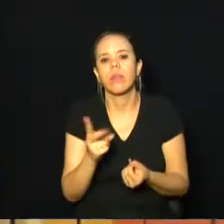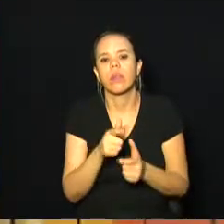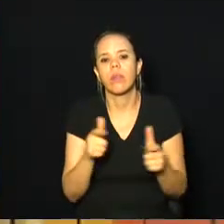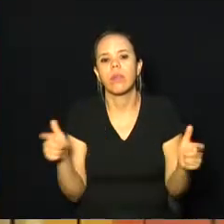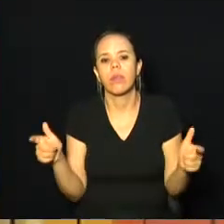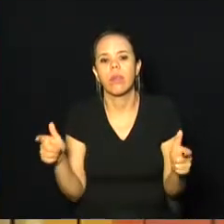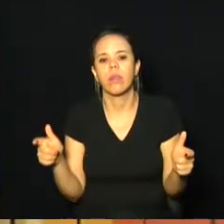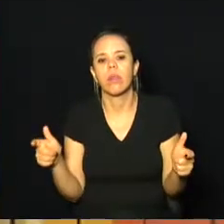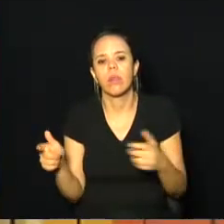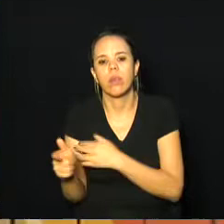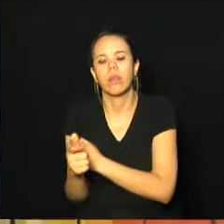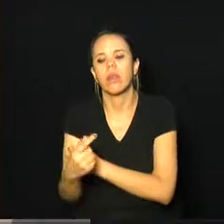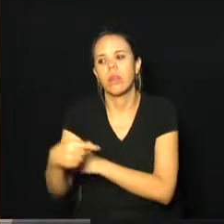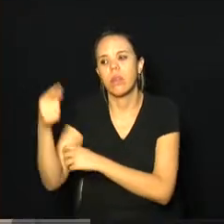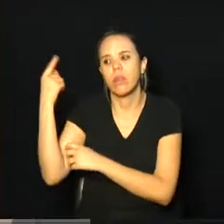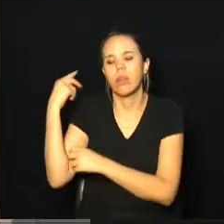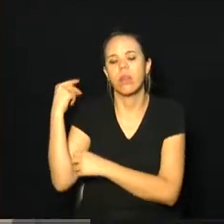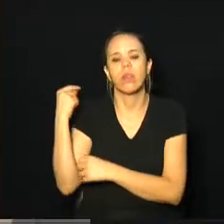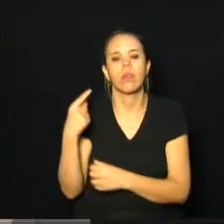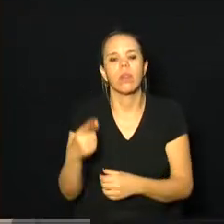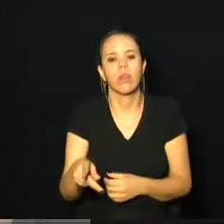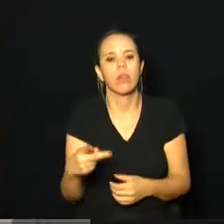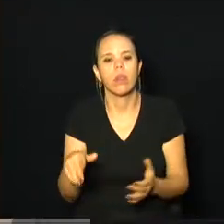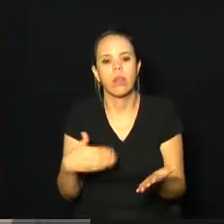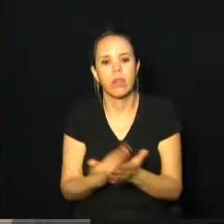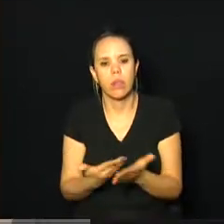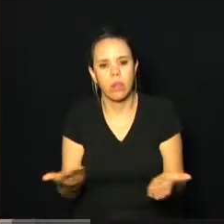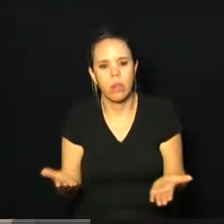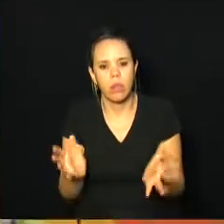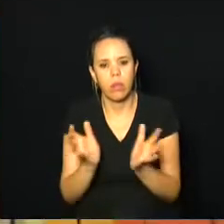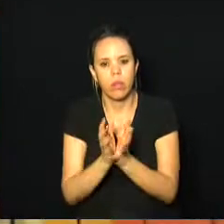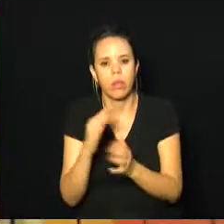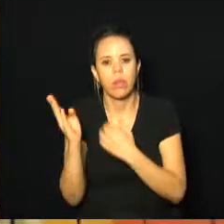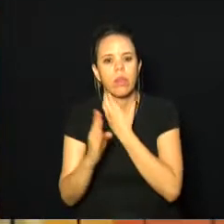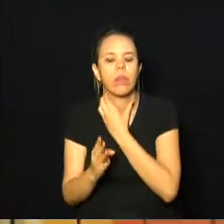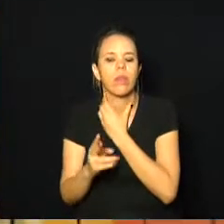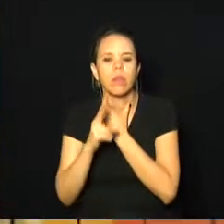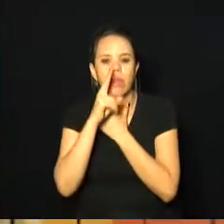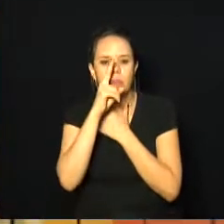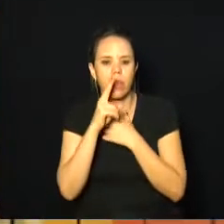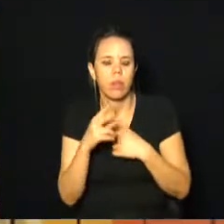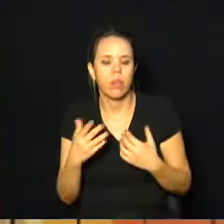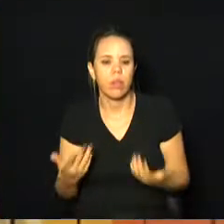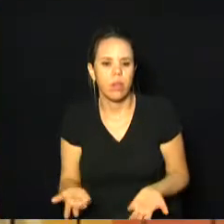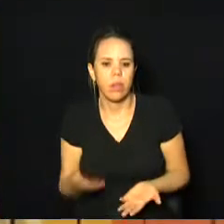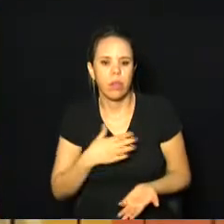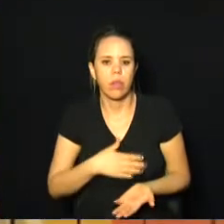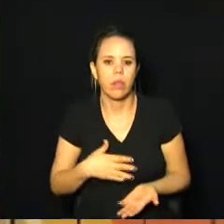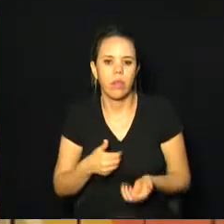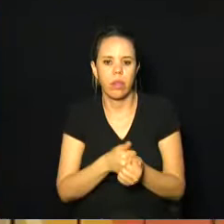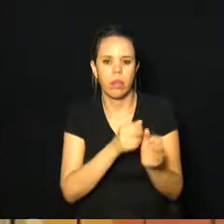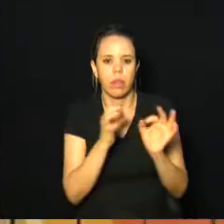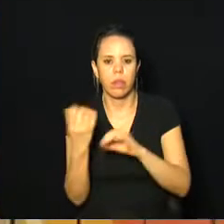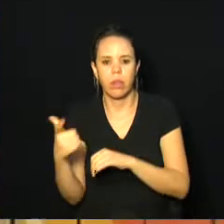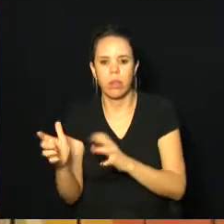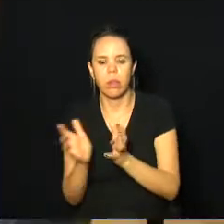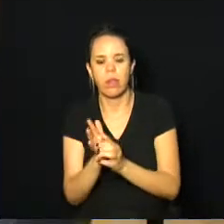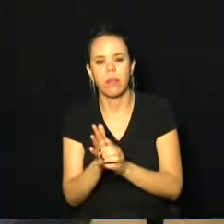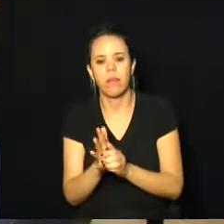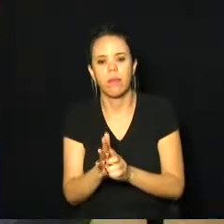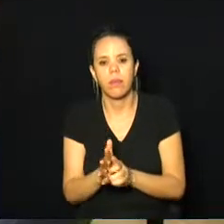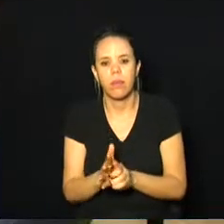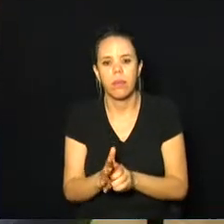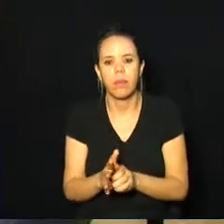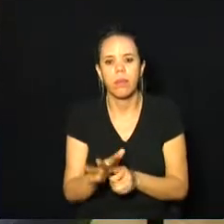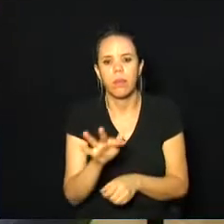né, Pampa? Desde a sua época até hoje, uma seleção brasileira muito forte, mas eu gosto de acompanhar outras seleções também, a